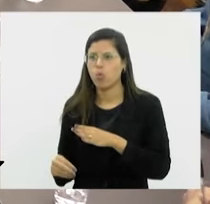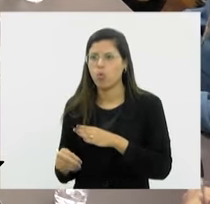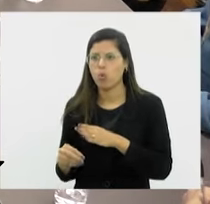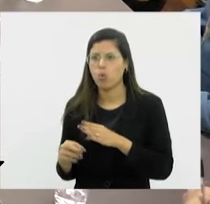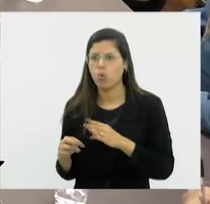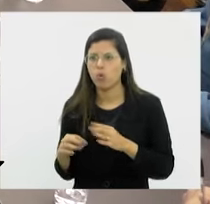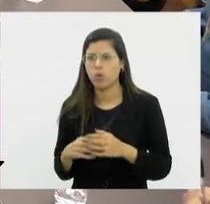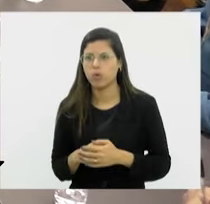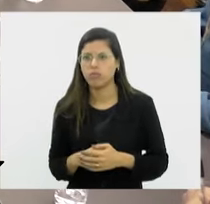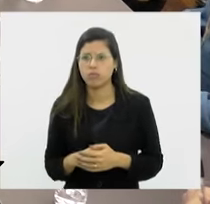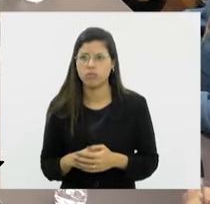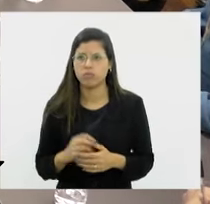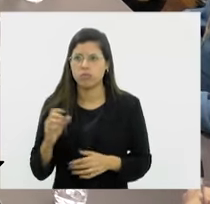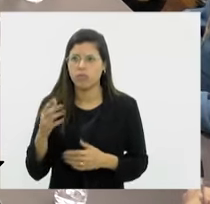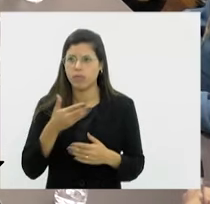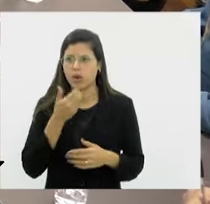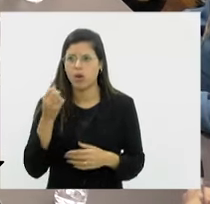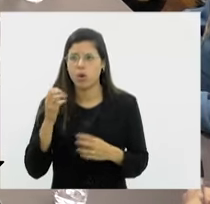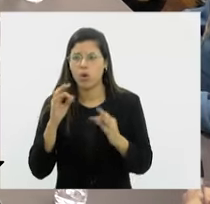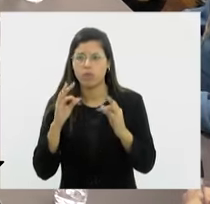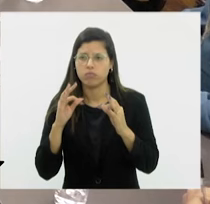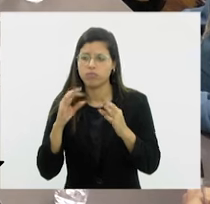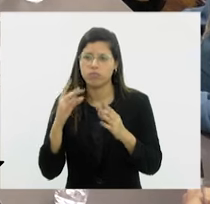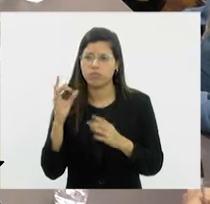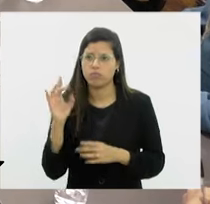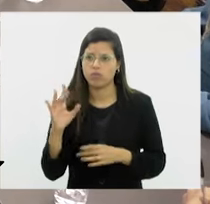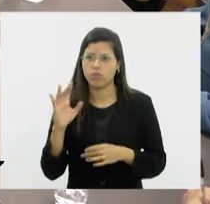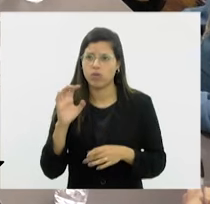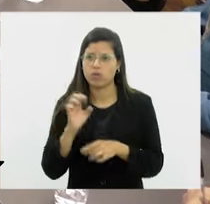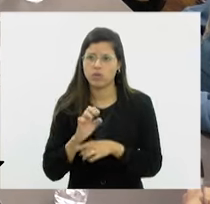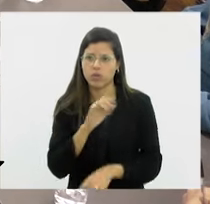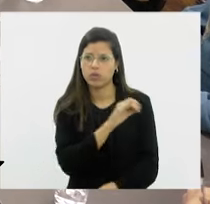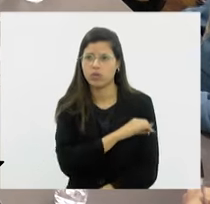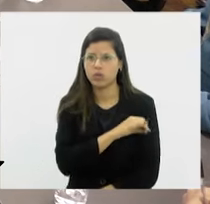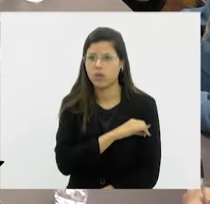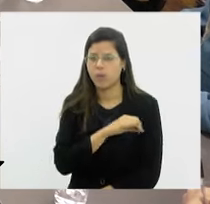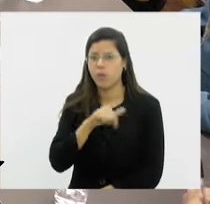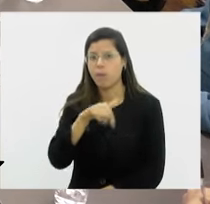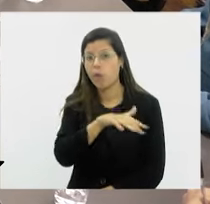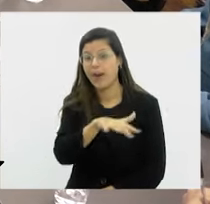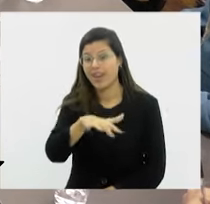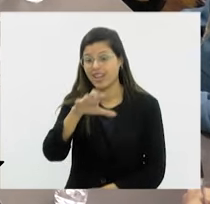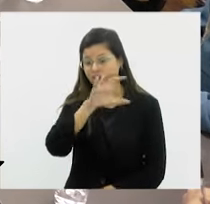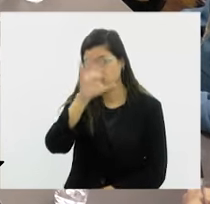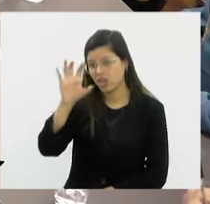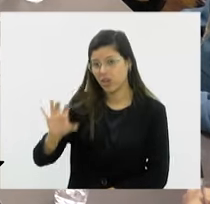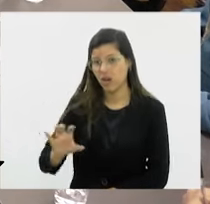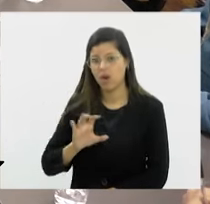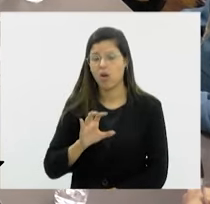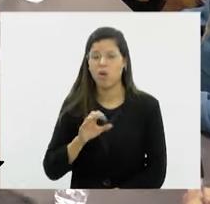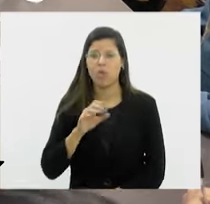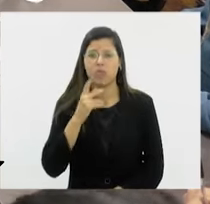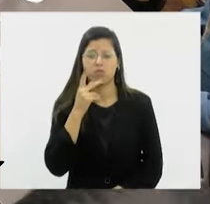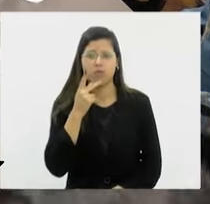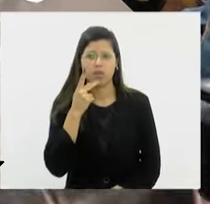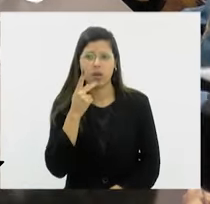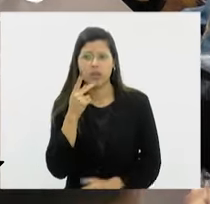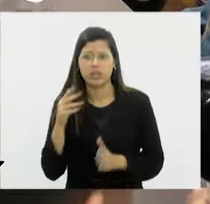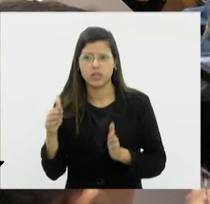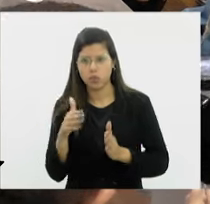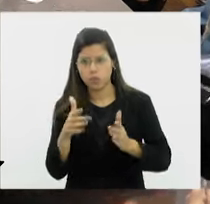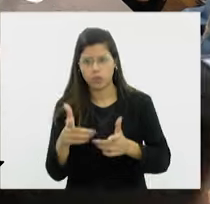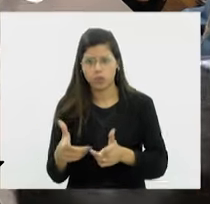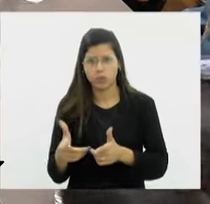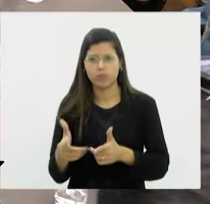então é melhor só do Estado do Rio de Janeiro, porque todos os municípios aqui são de cada região. Mas por regiões, por exemplo, quando ele estabelecer circuito turístico do